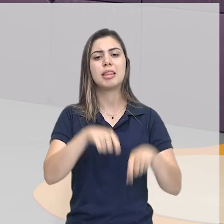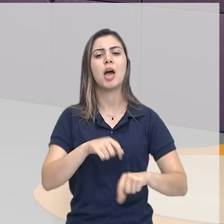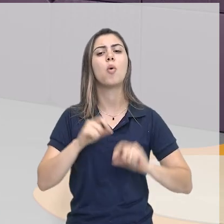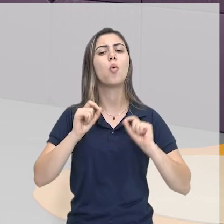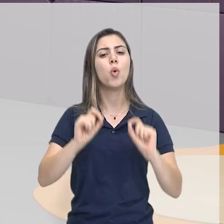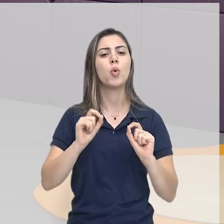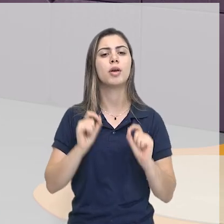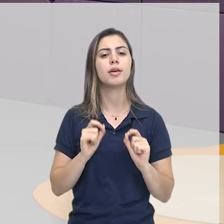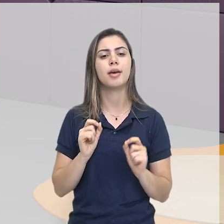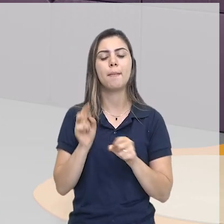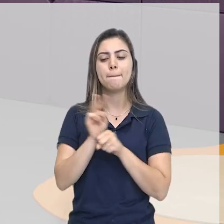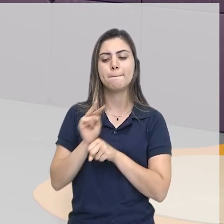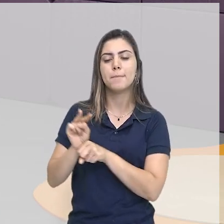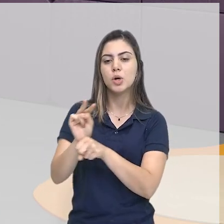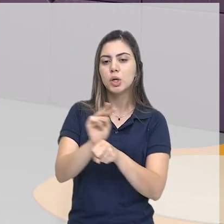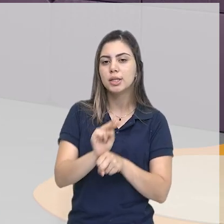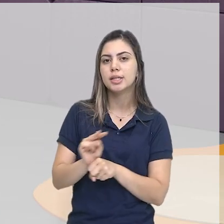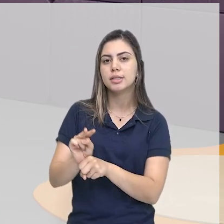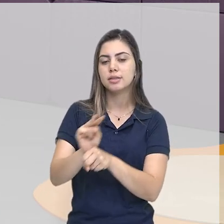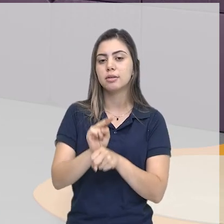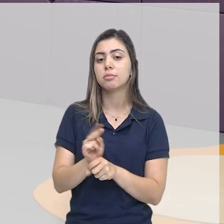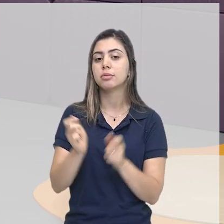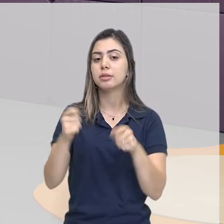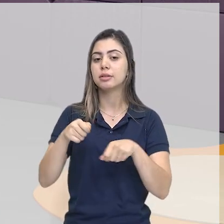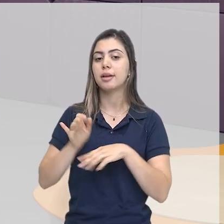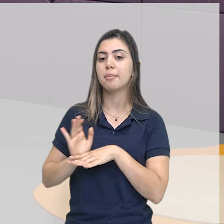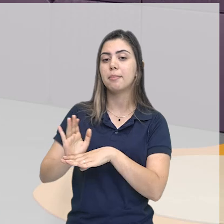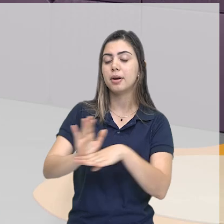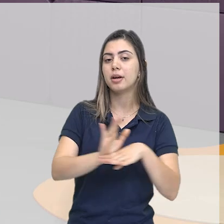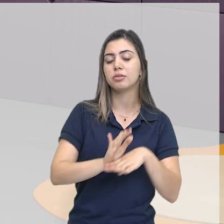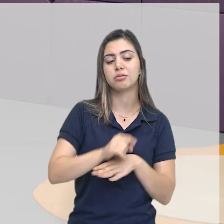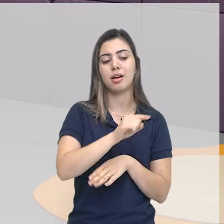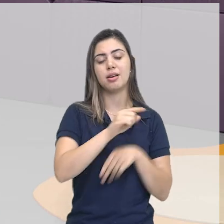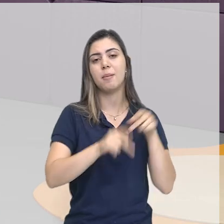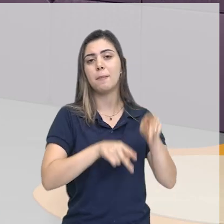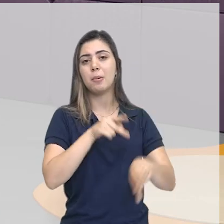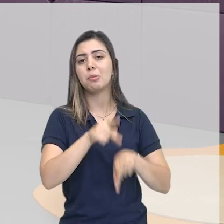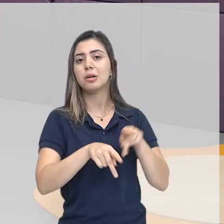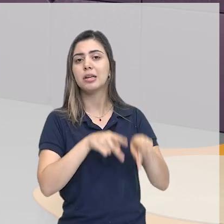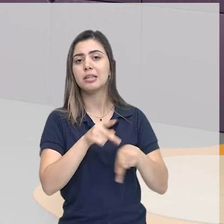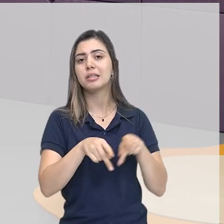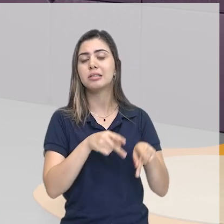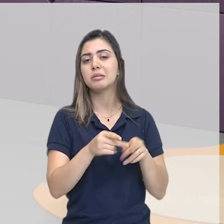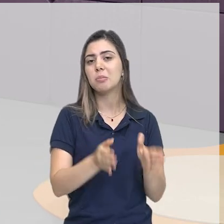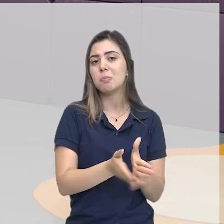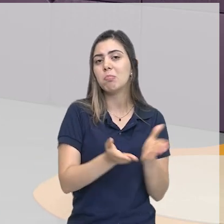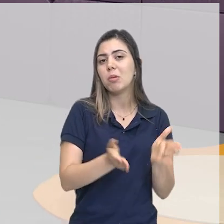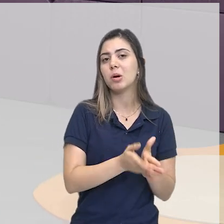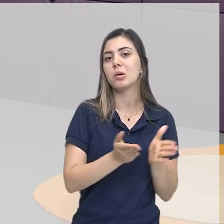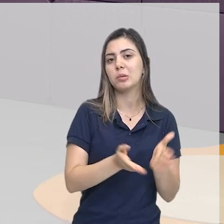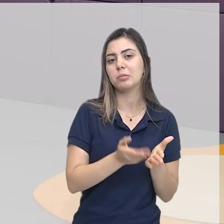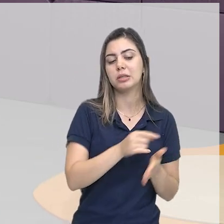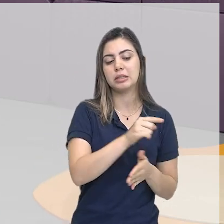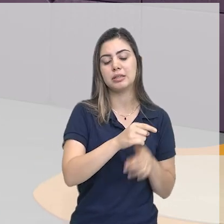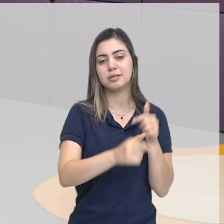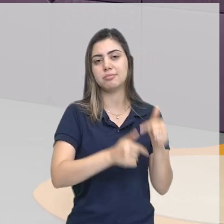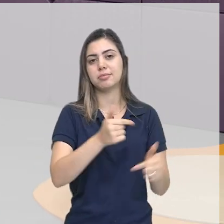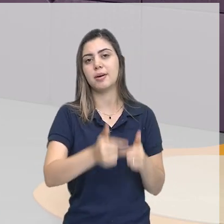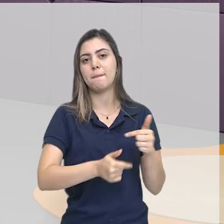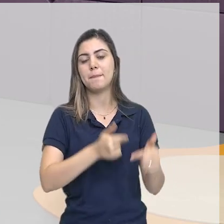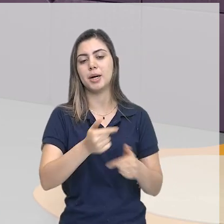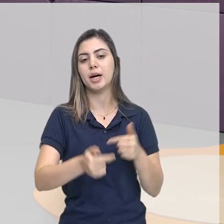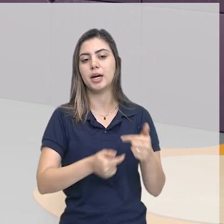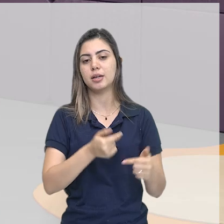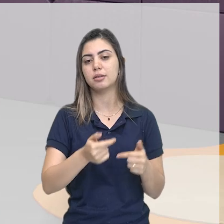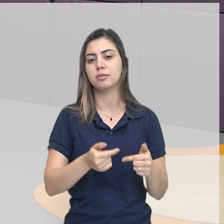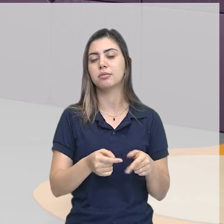oferecer proteção, né, e ajuda para essas populações da base, né, aos trabalhadores,